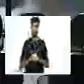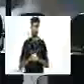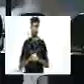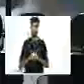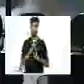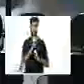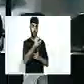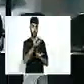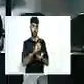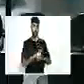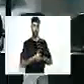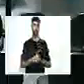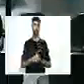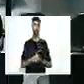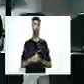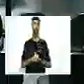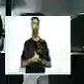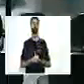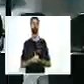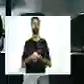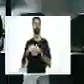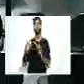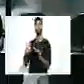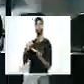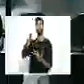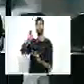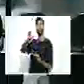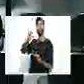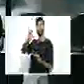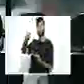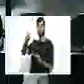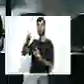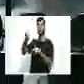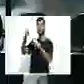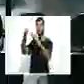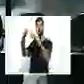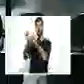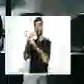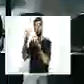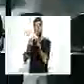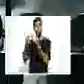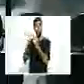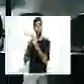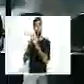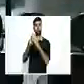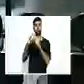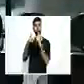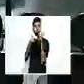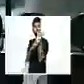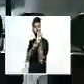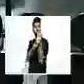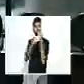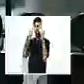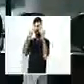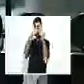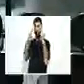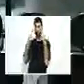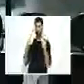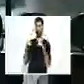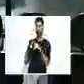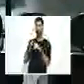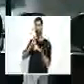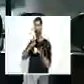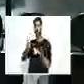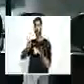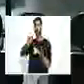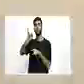quiser antô Elias a respeito do do do equipamento de proteção aí já respondendo ao ide mino